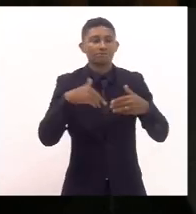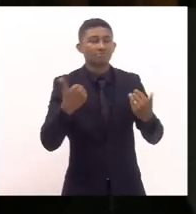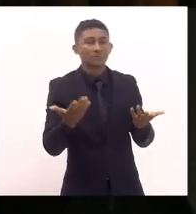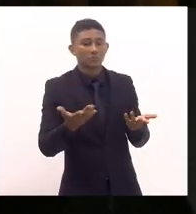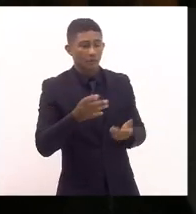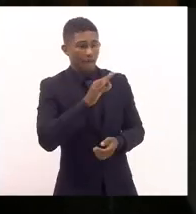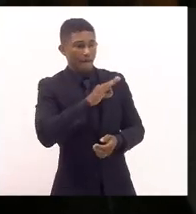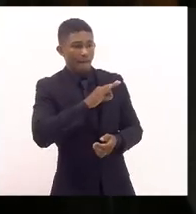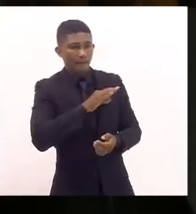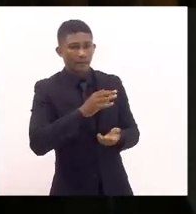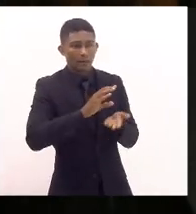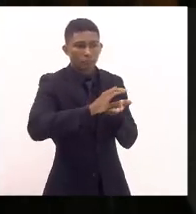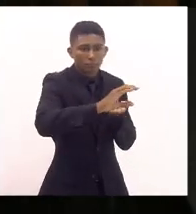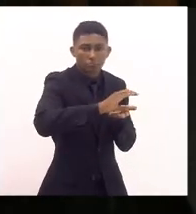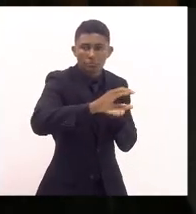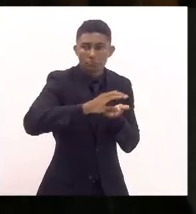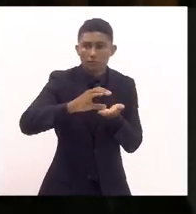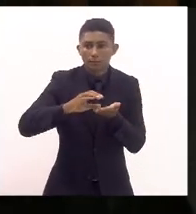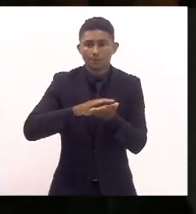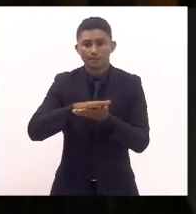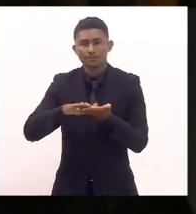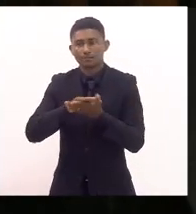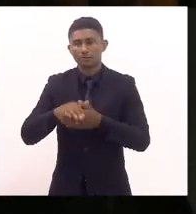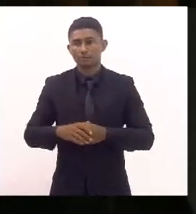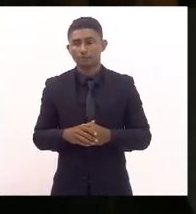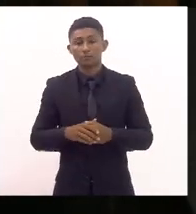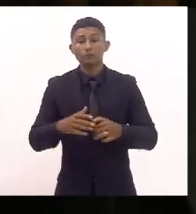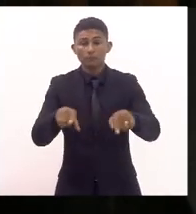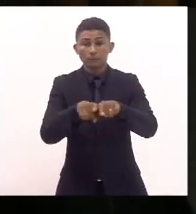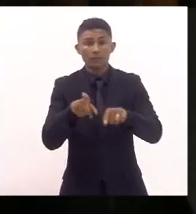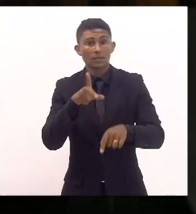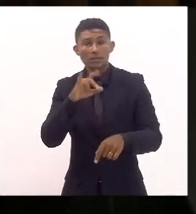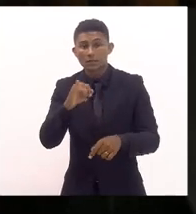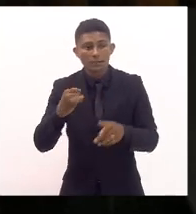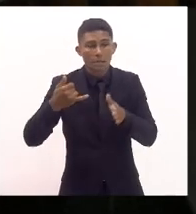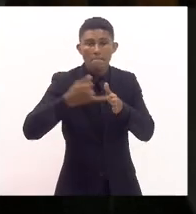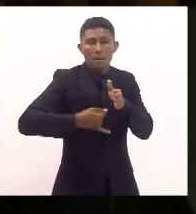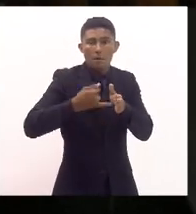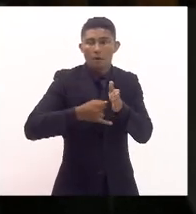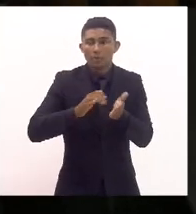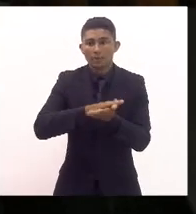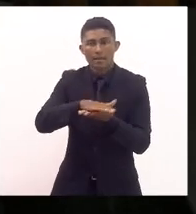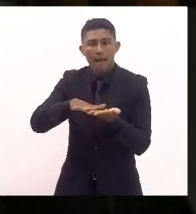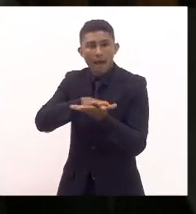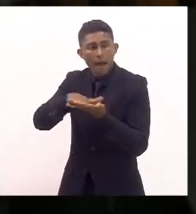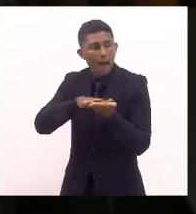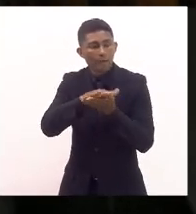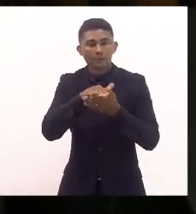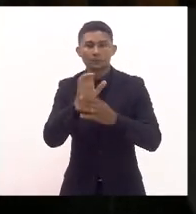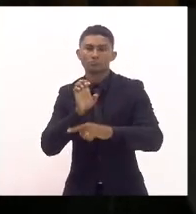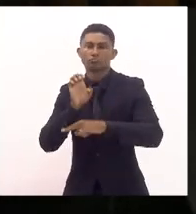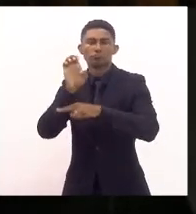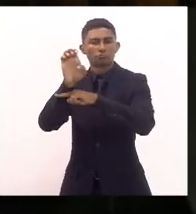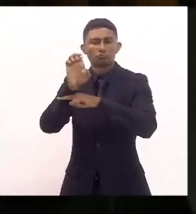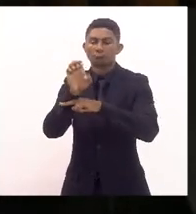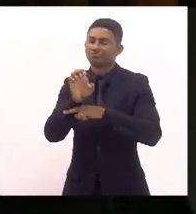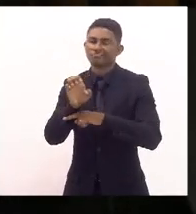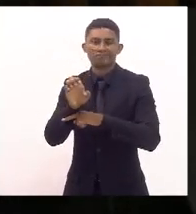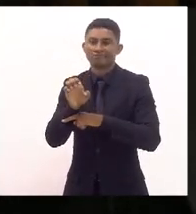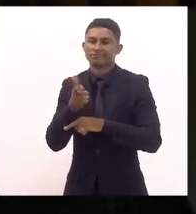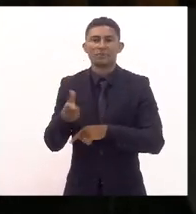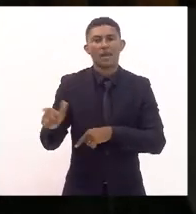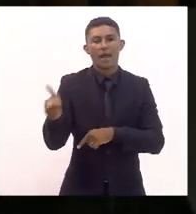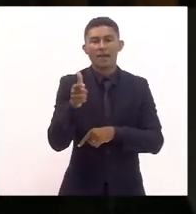de renda se não tiver imposto não tem estado e se não